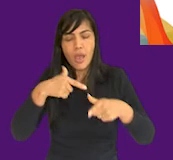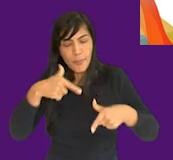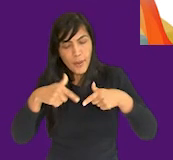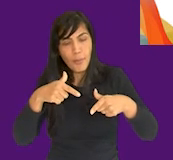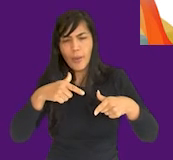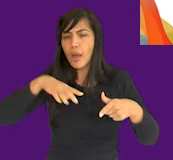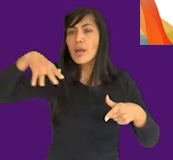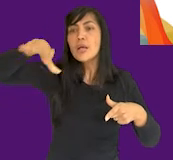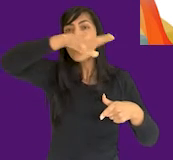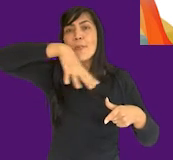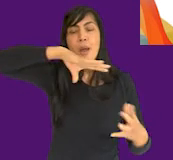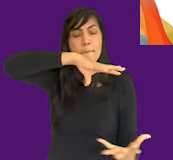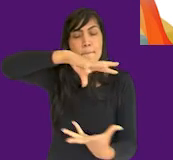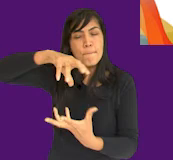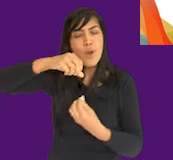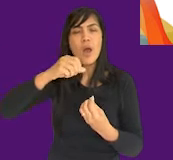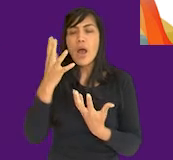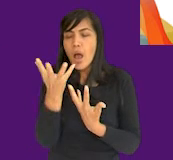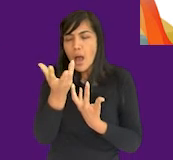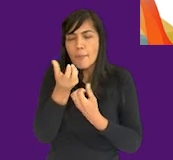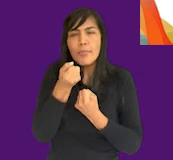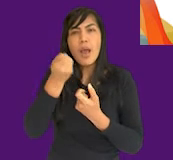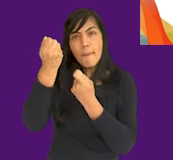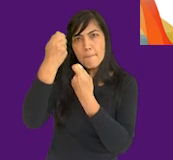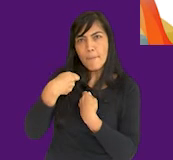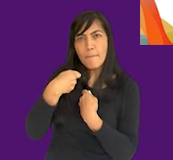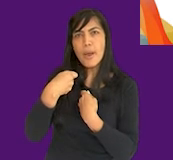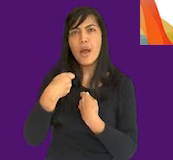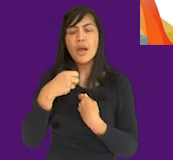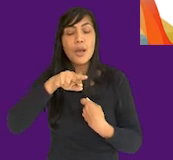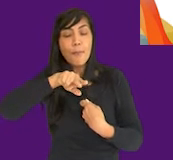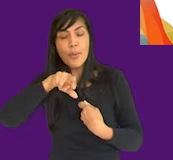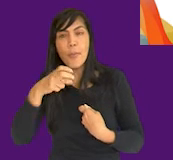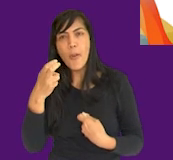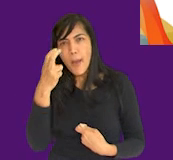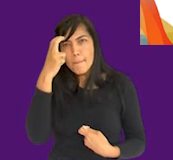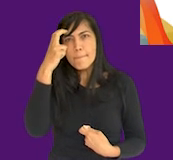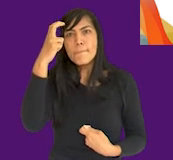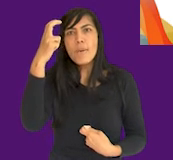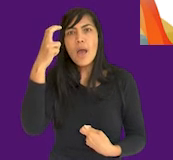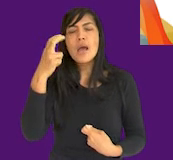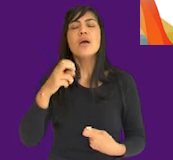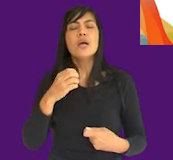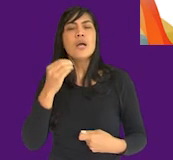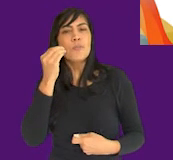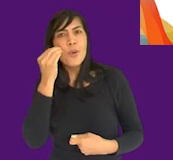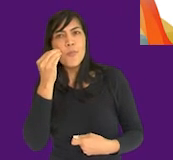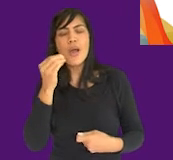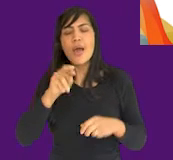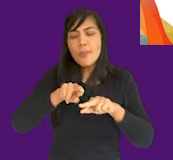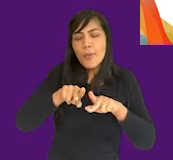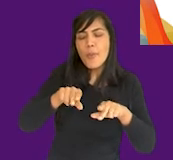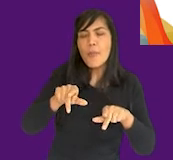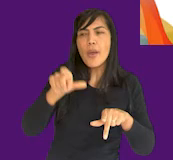diferentes localidades do mundo habilidades diferentes culturas e com caneta experiências